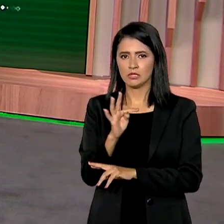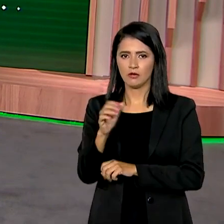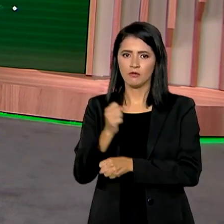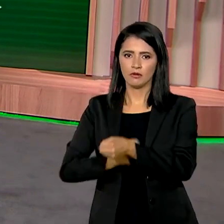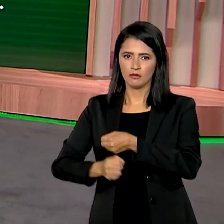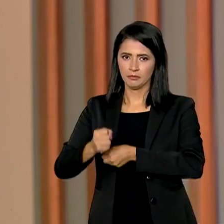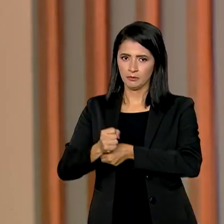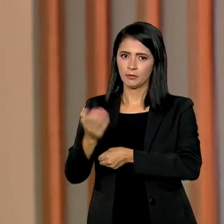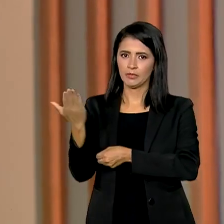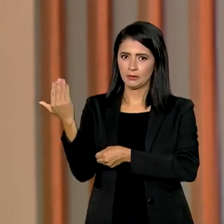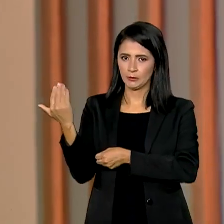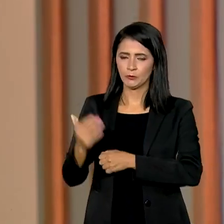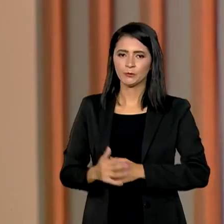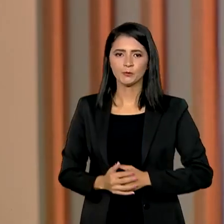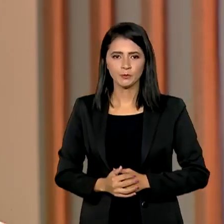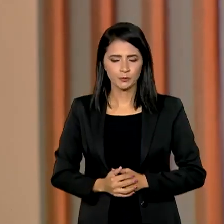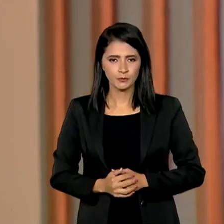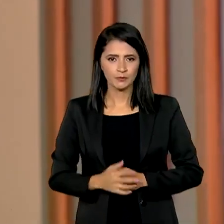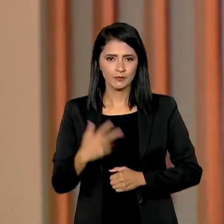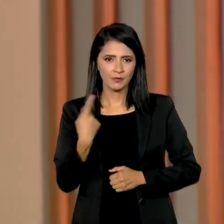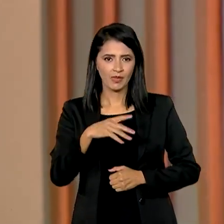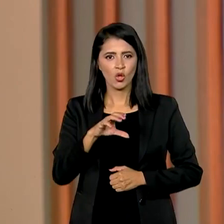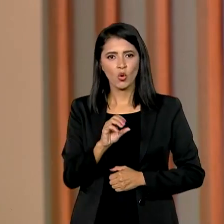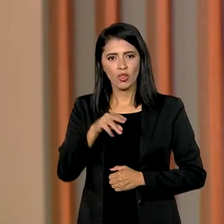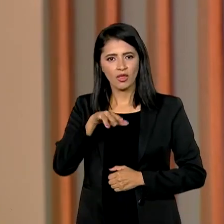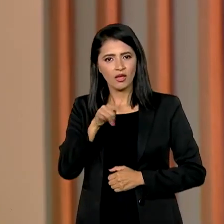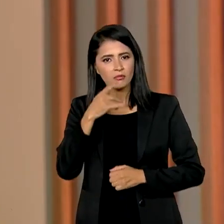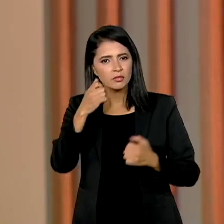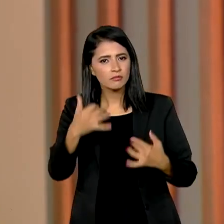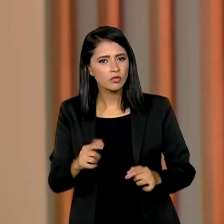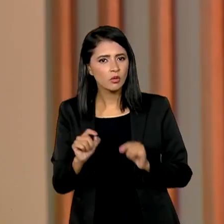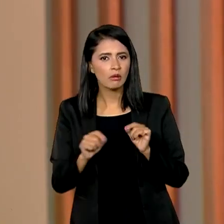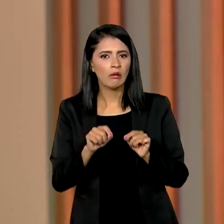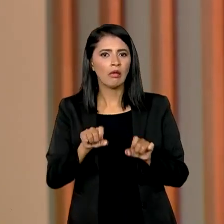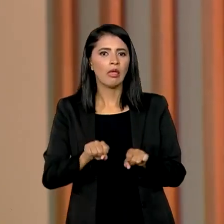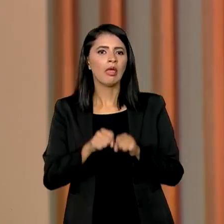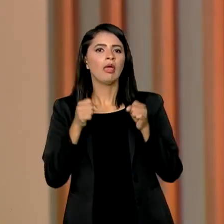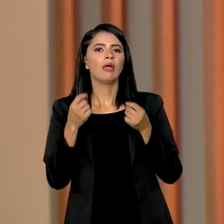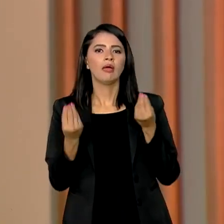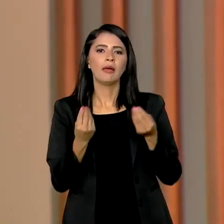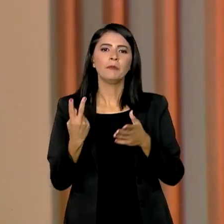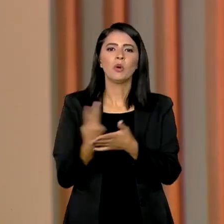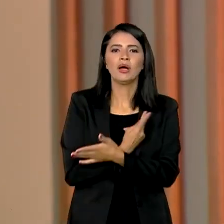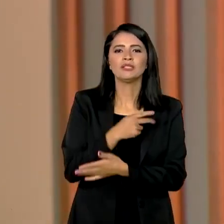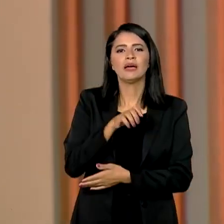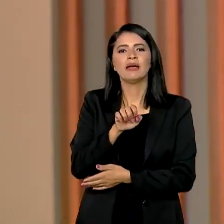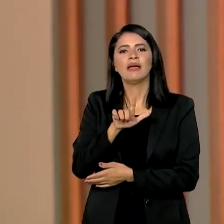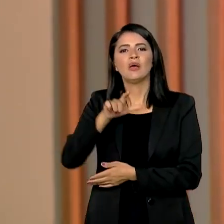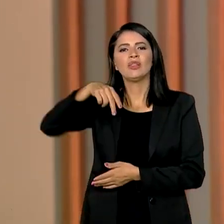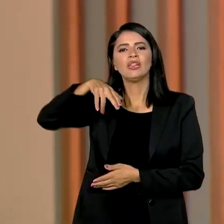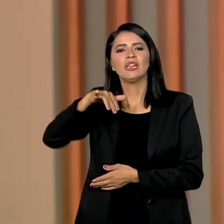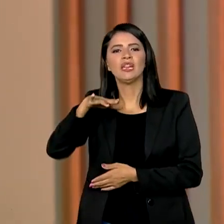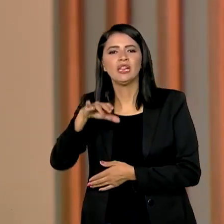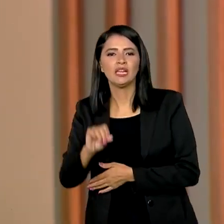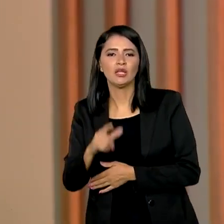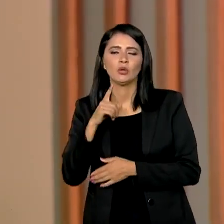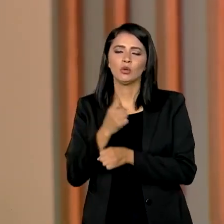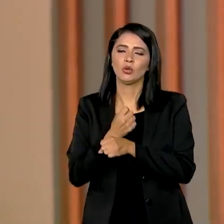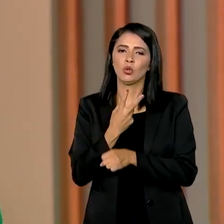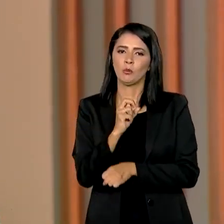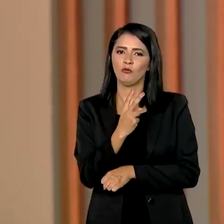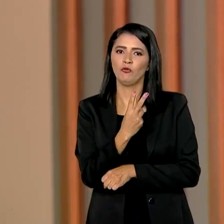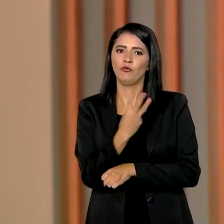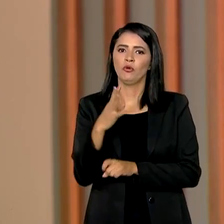ano passado. De acordo com a Conab, a quebra se deve à atuação do fenômeno El Niño, que em 2023